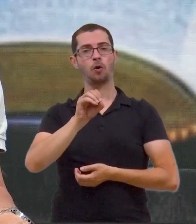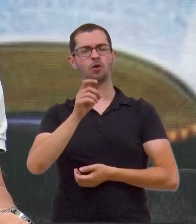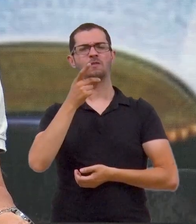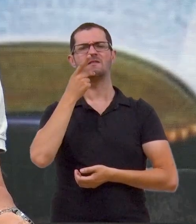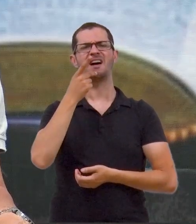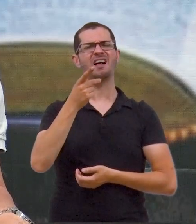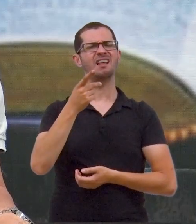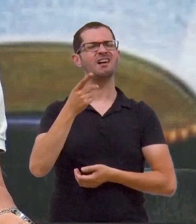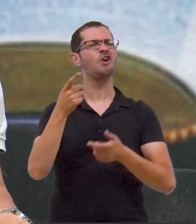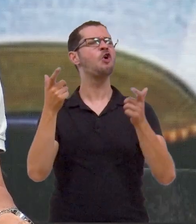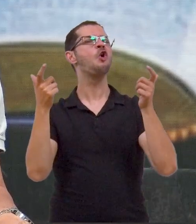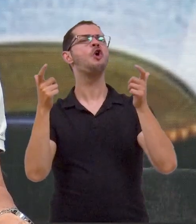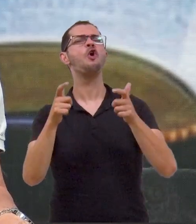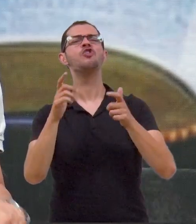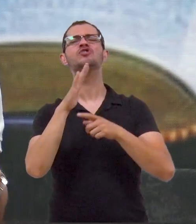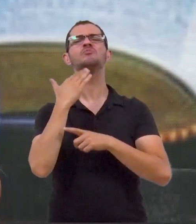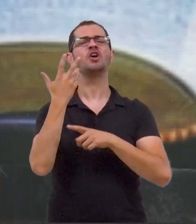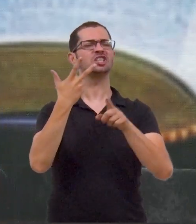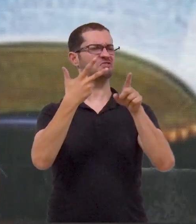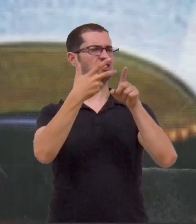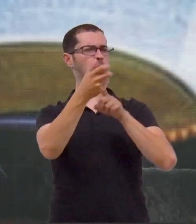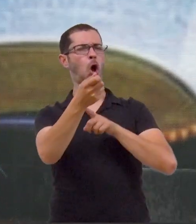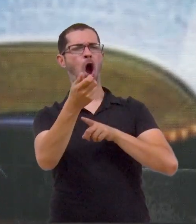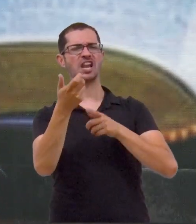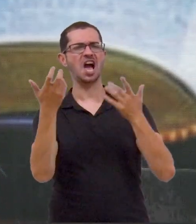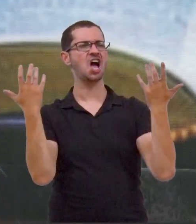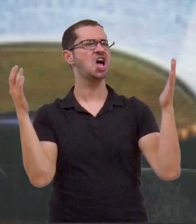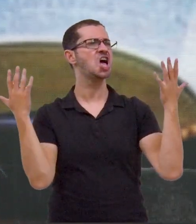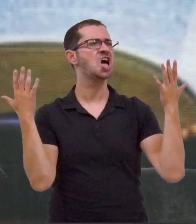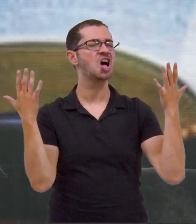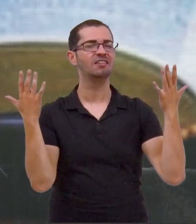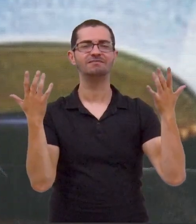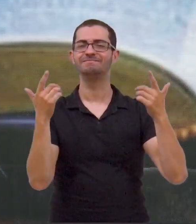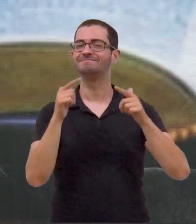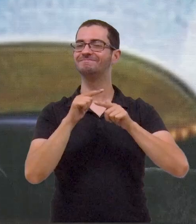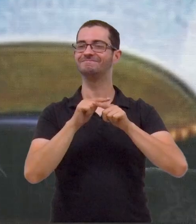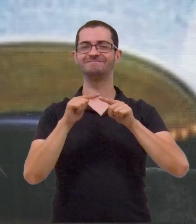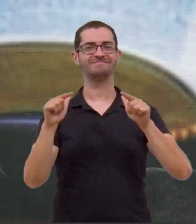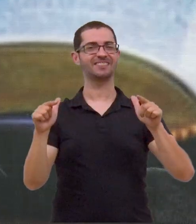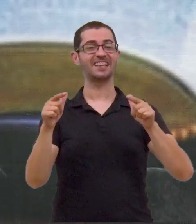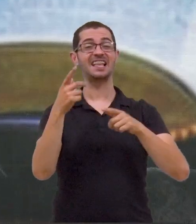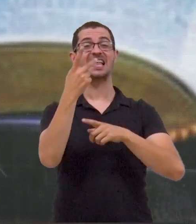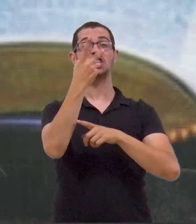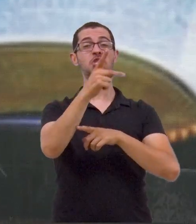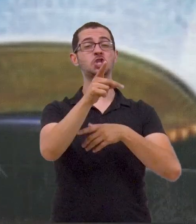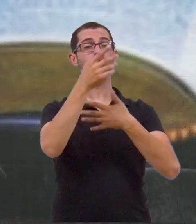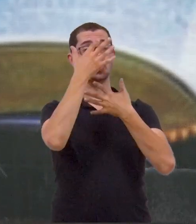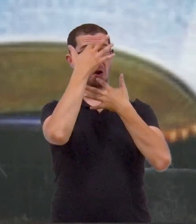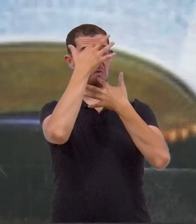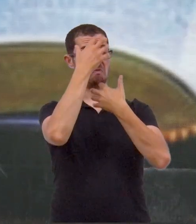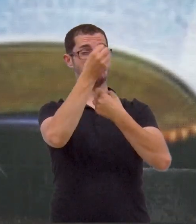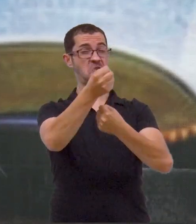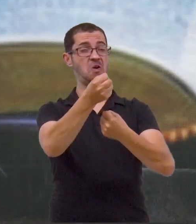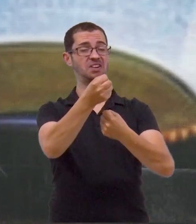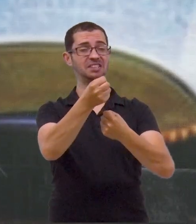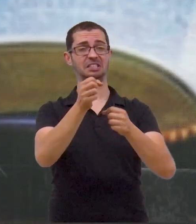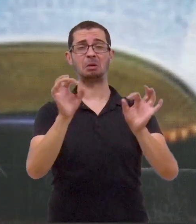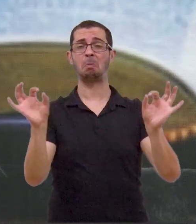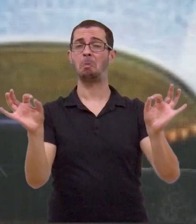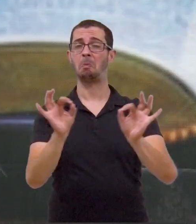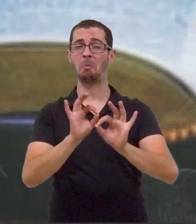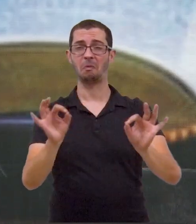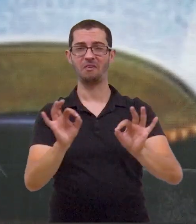tua vitória? Que dê a sua força. Você não passa de um leão